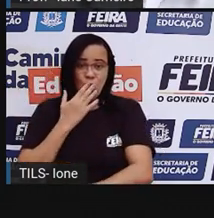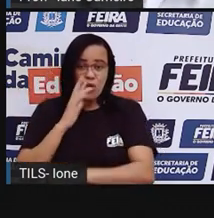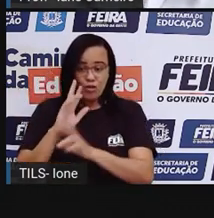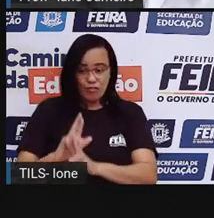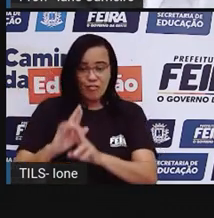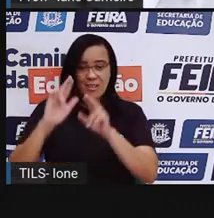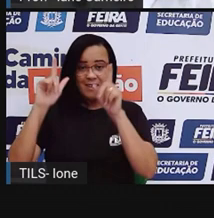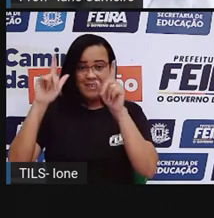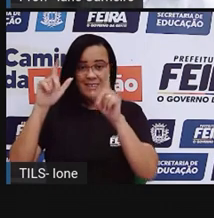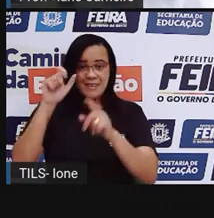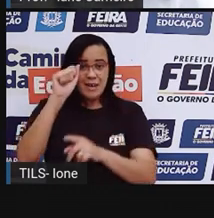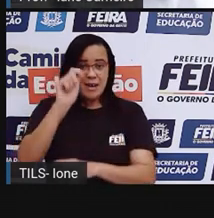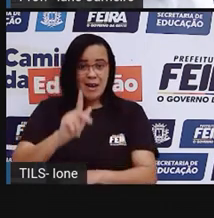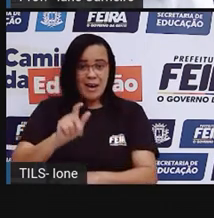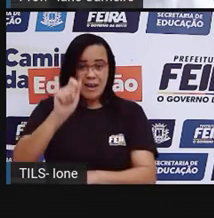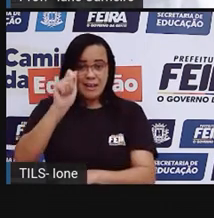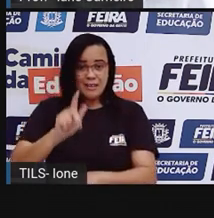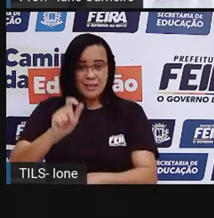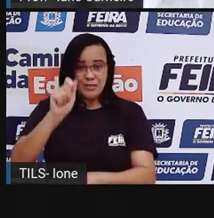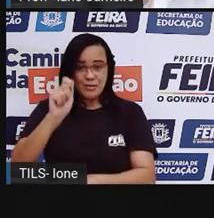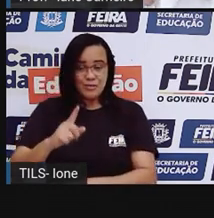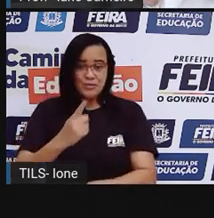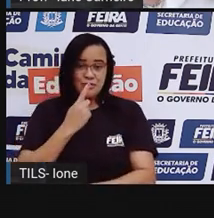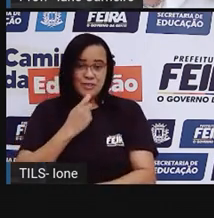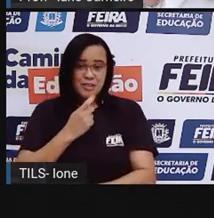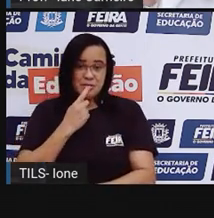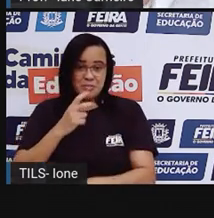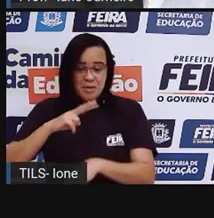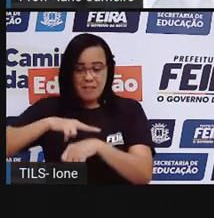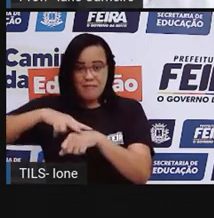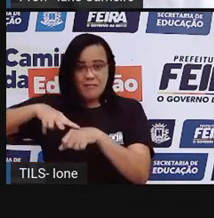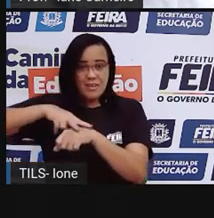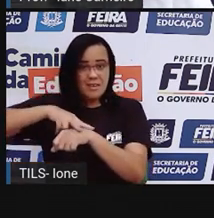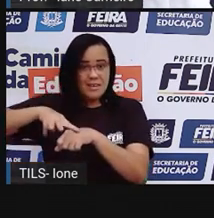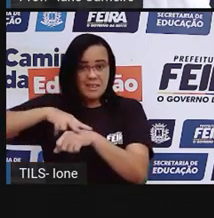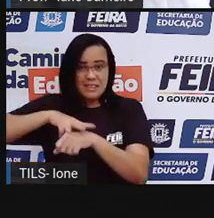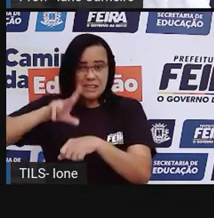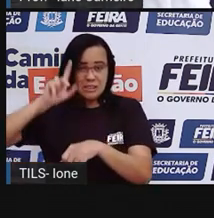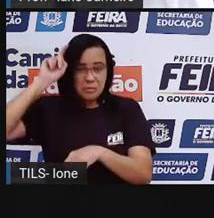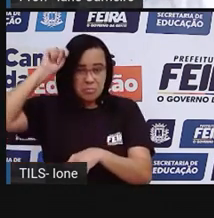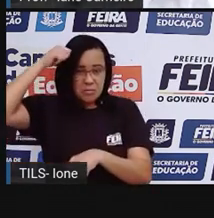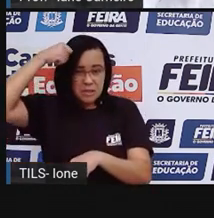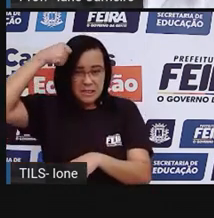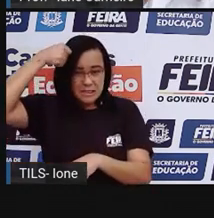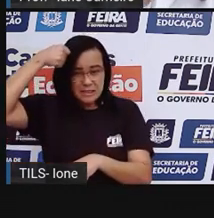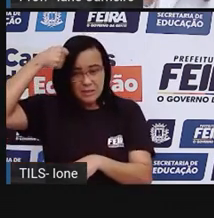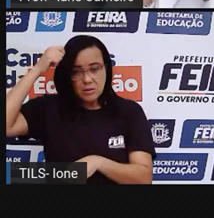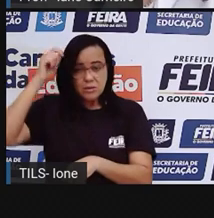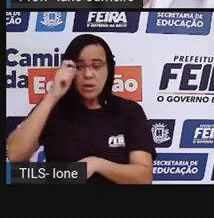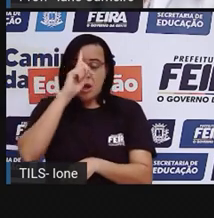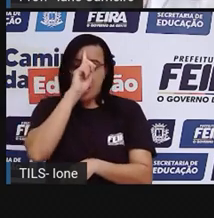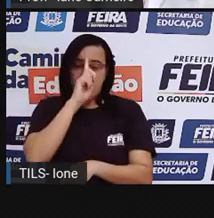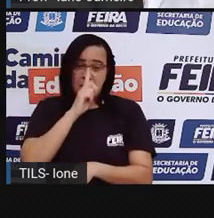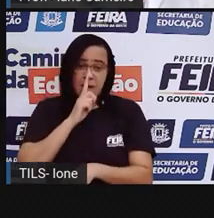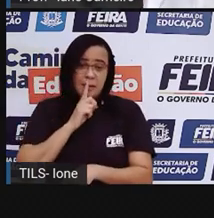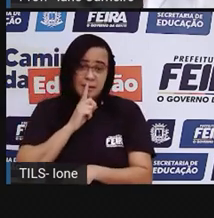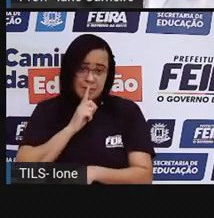Azul, vermelho, verde, preto, amarelo.